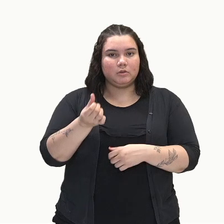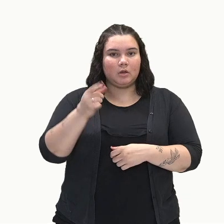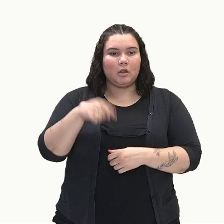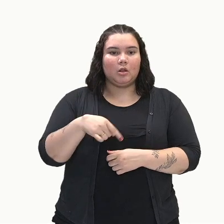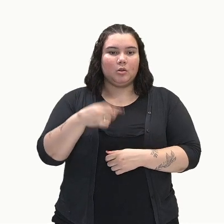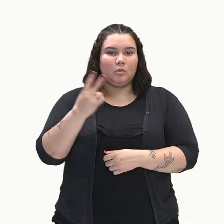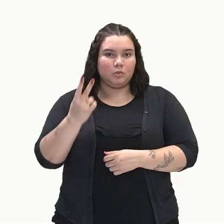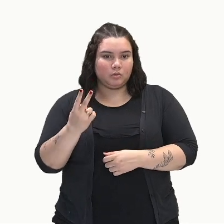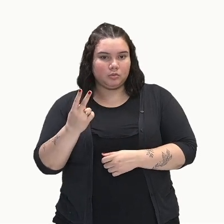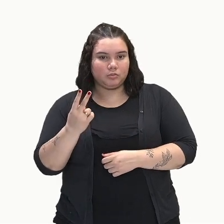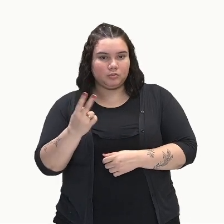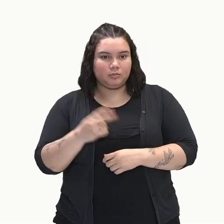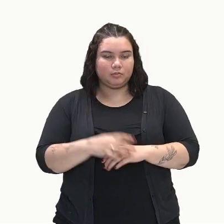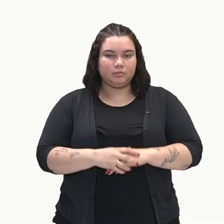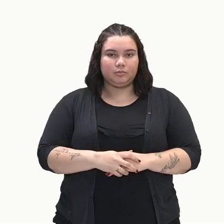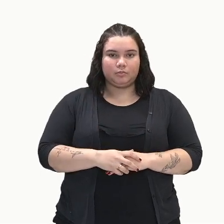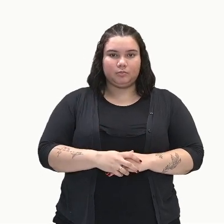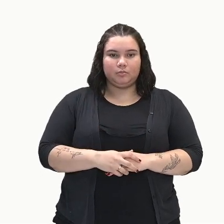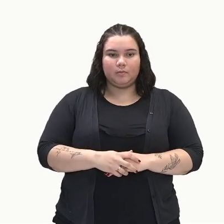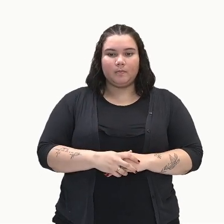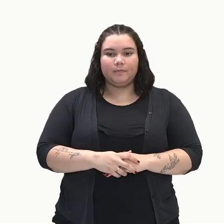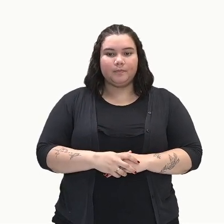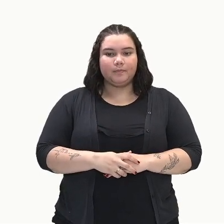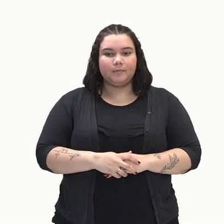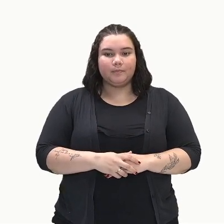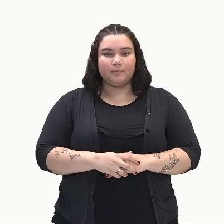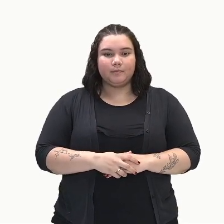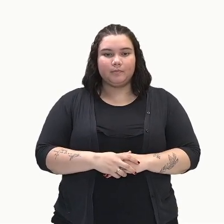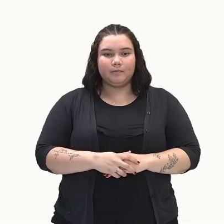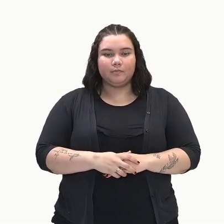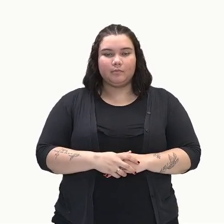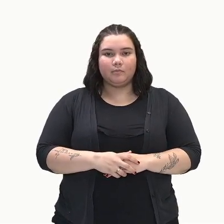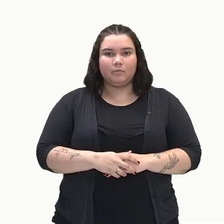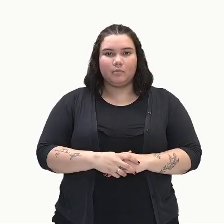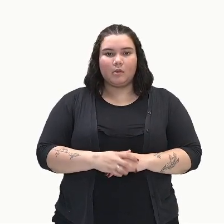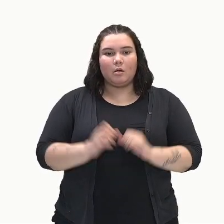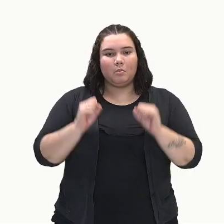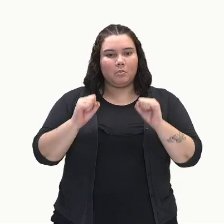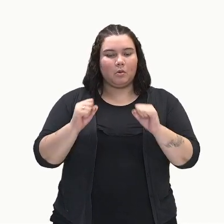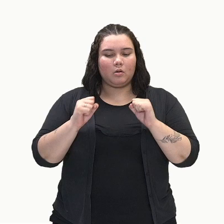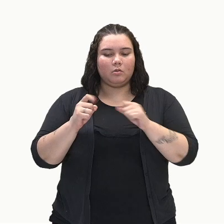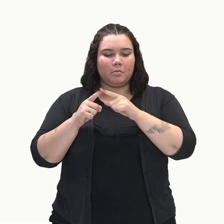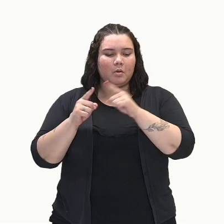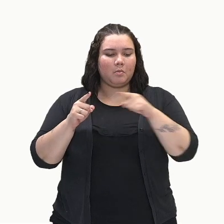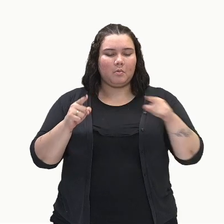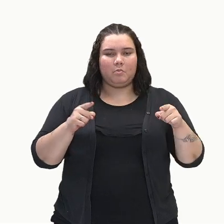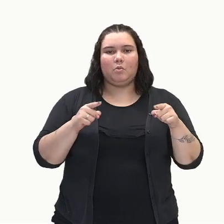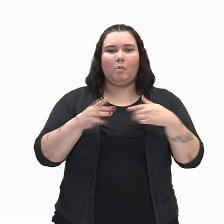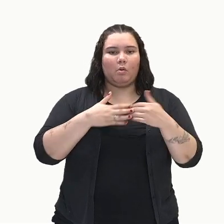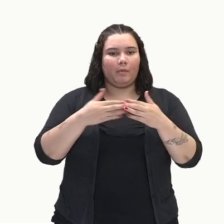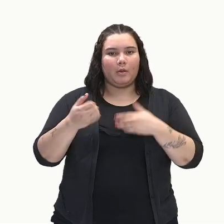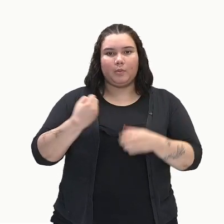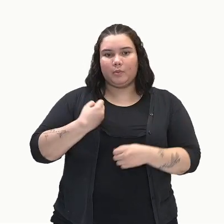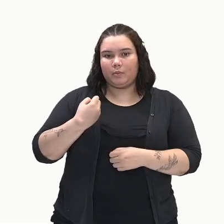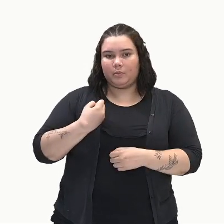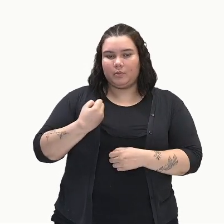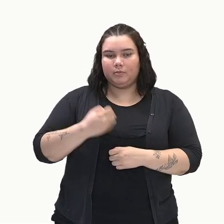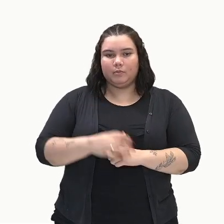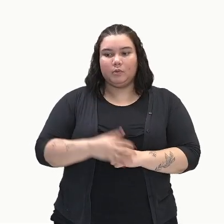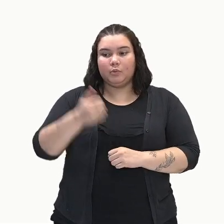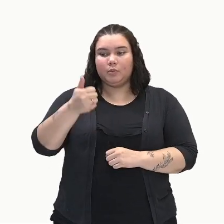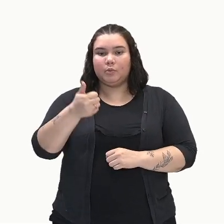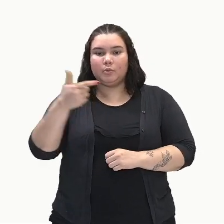Tá? 6 dividido por 3, eu vou obter 2. Você pode fazer isso com qualquer termo. Eu posso fazer